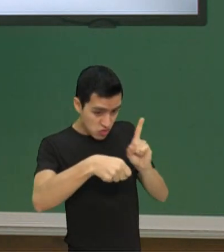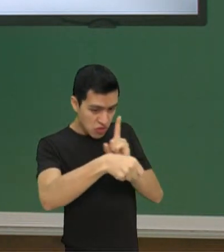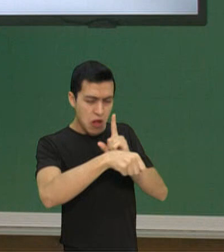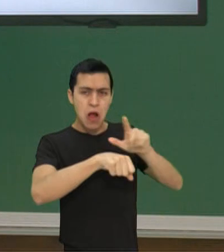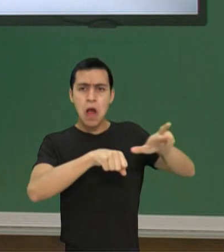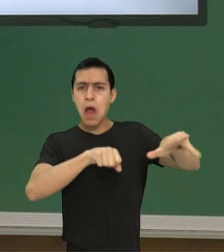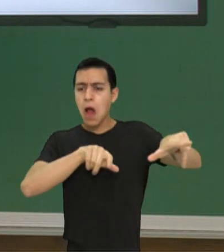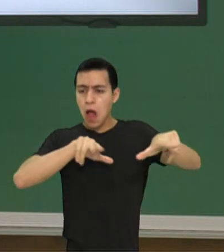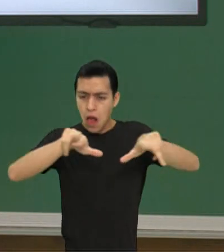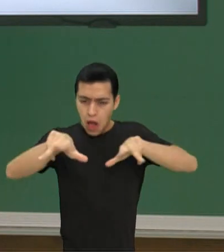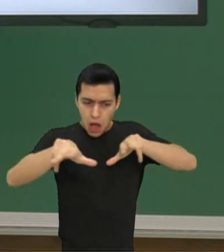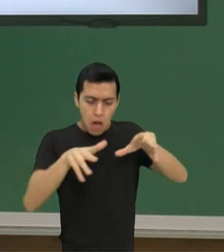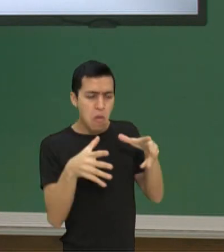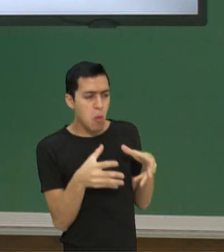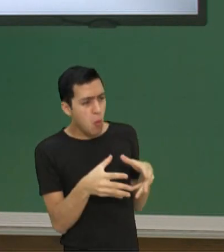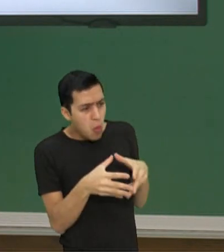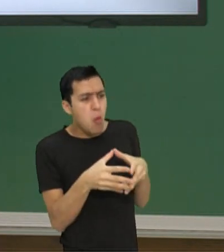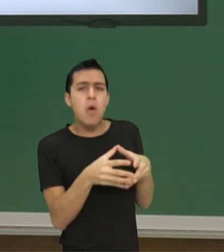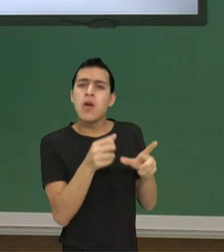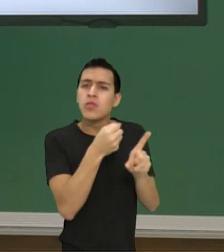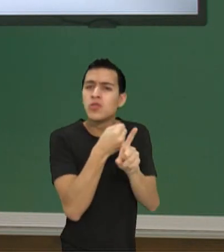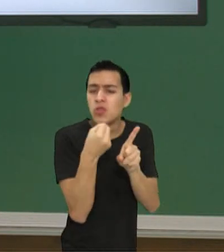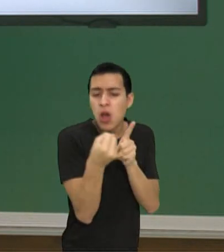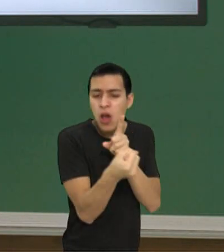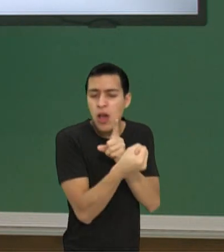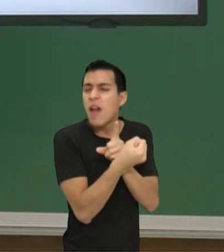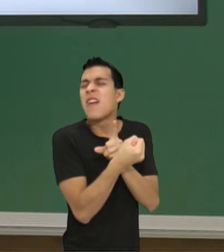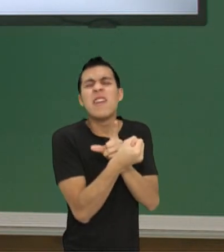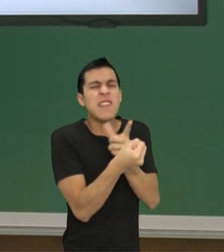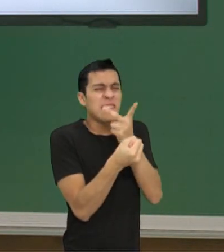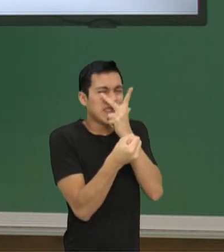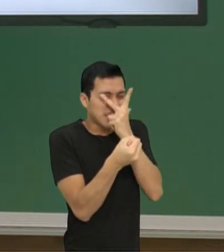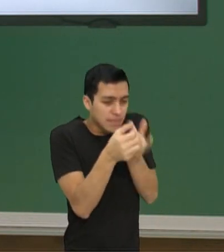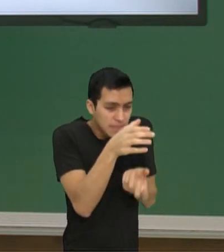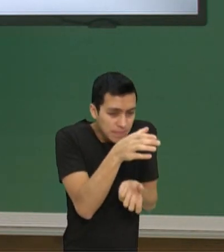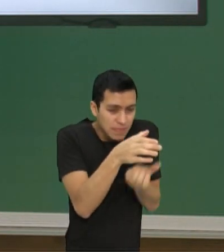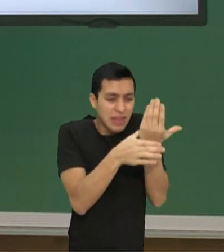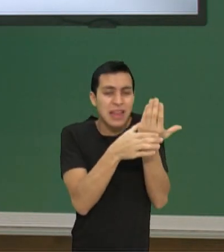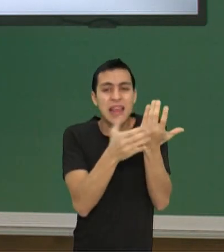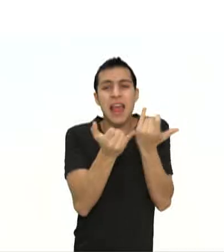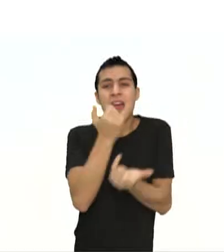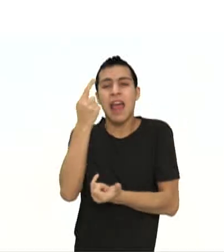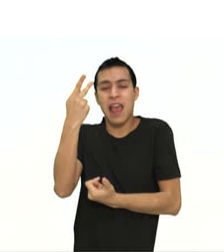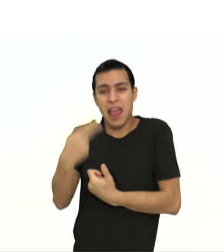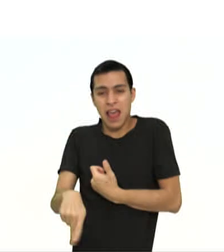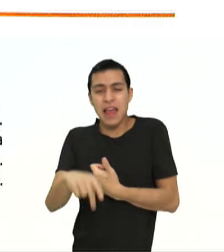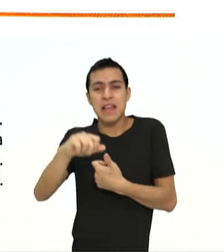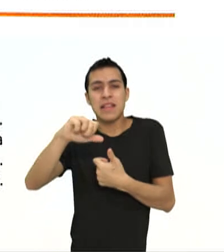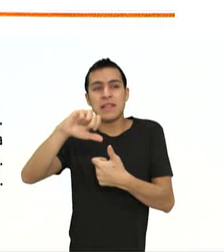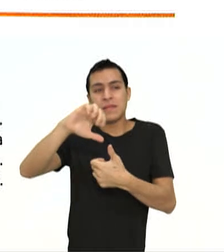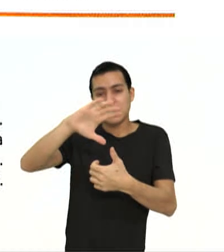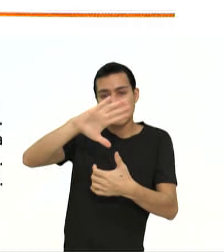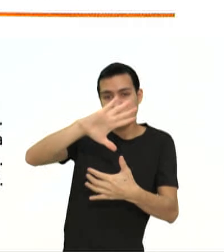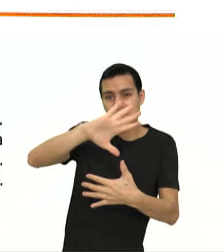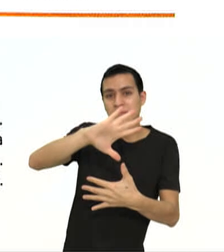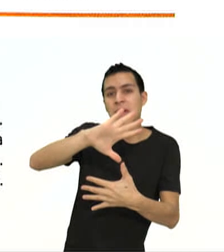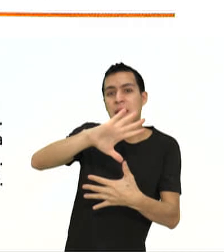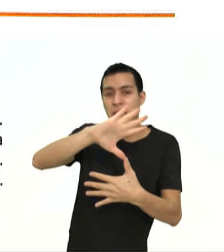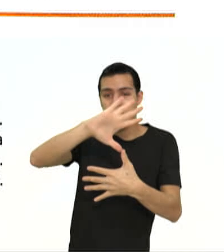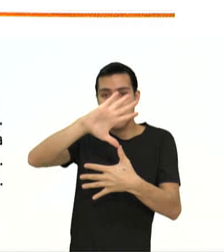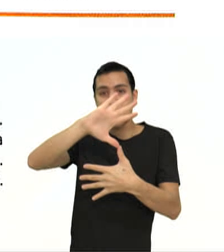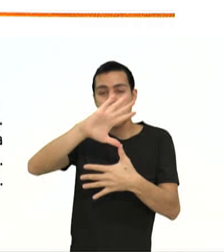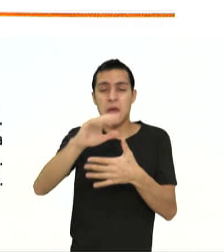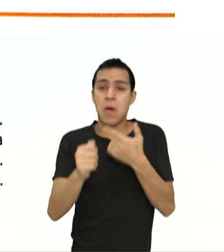diferente, uma sociedade que ela vai se formar no que era feito aqui na América. Como que era, prof? Vamos lembrar lá,